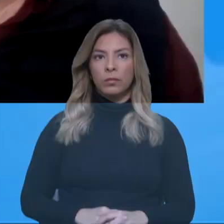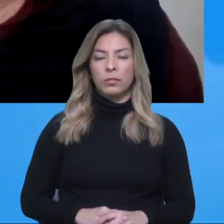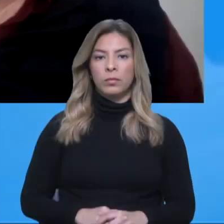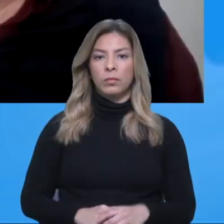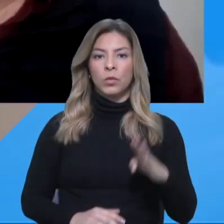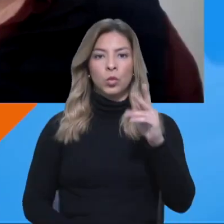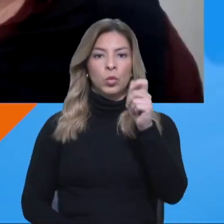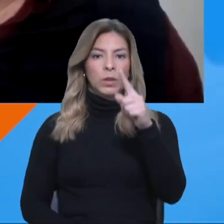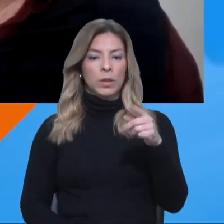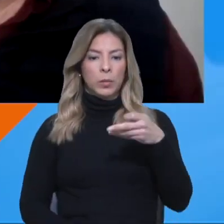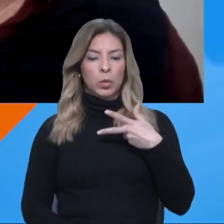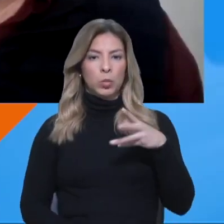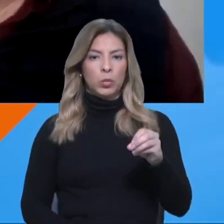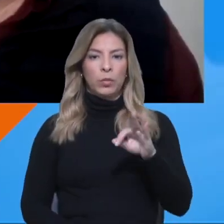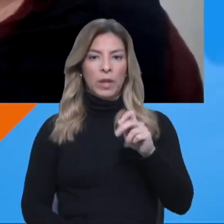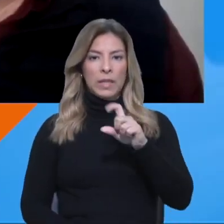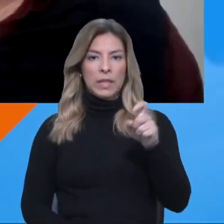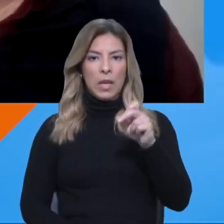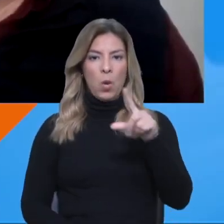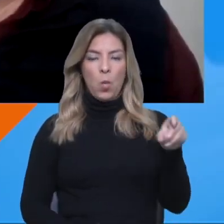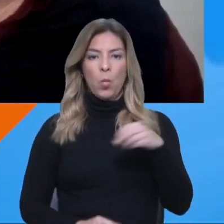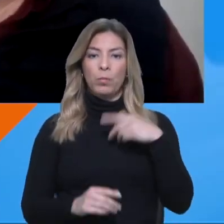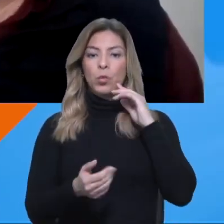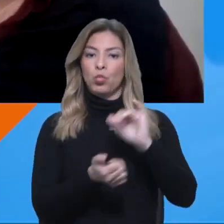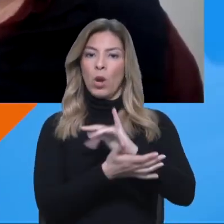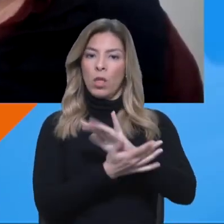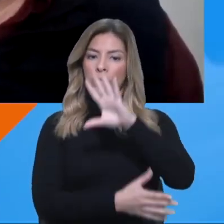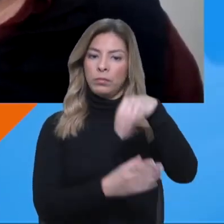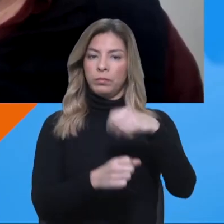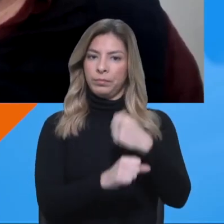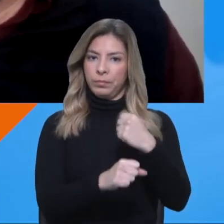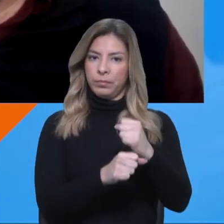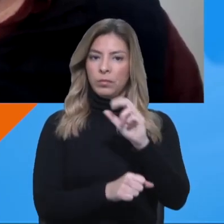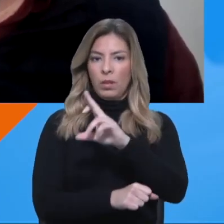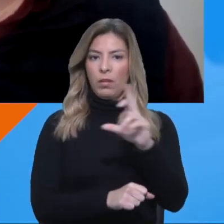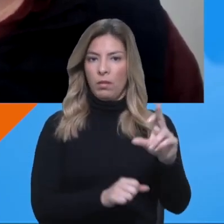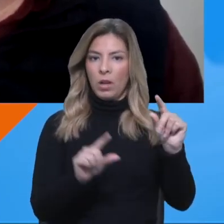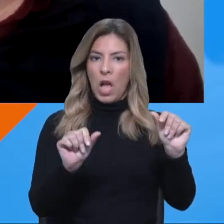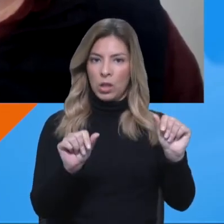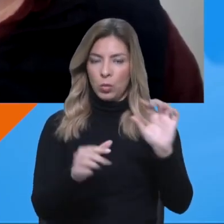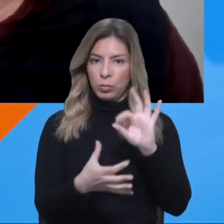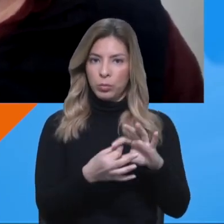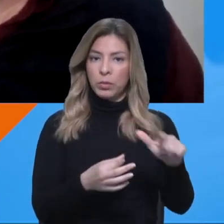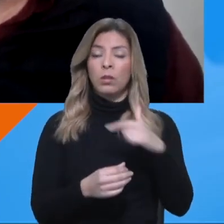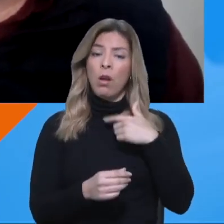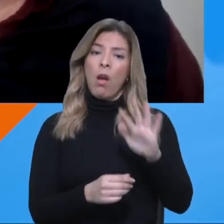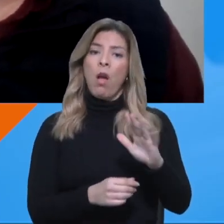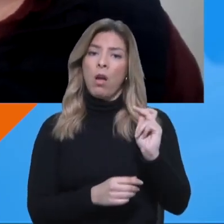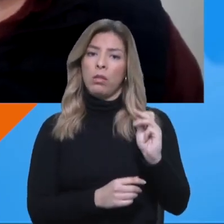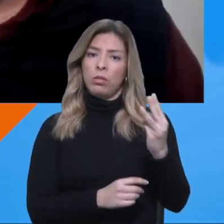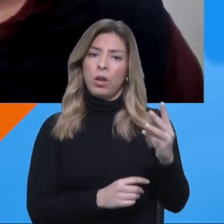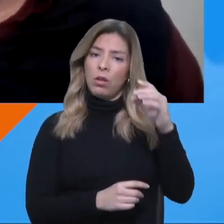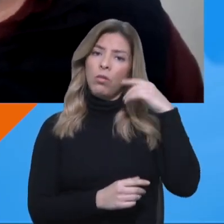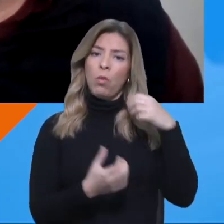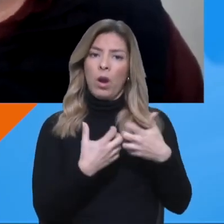José Pedro Frazão é jornalista da Renascença e viveu precisamente este terceiro aniversário da guerra na Ucrânia no país, em trabalho. Boa tarde, José Pedro,